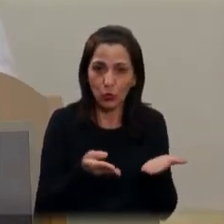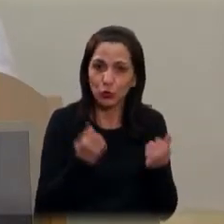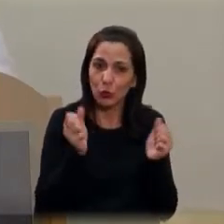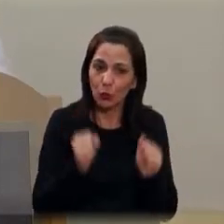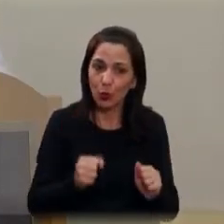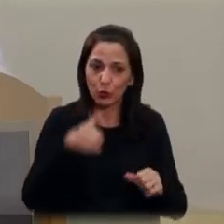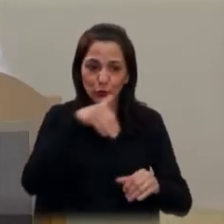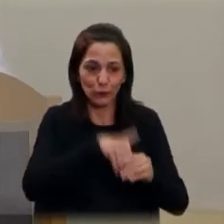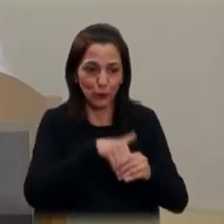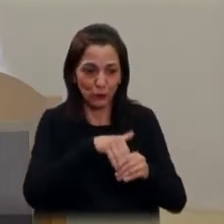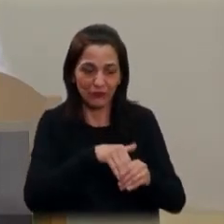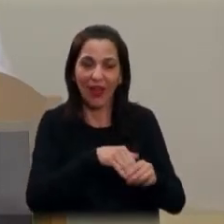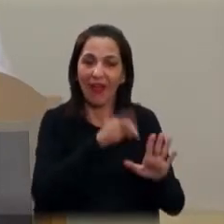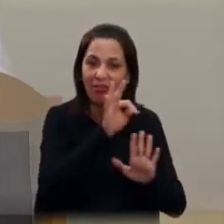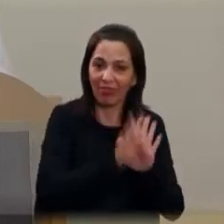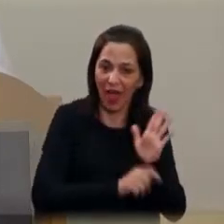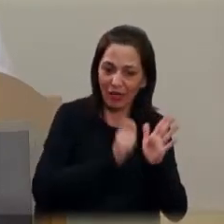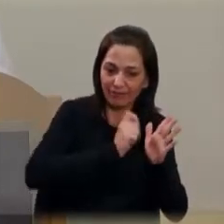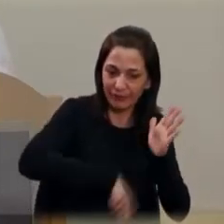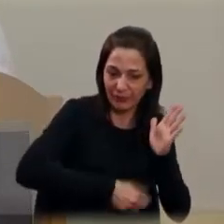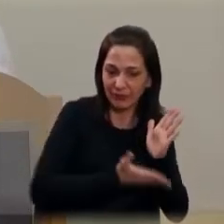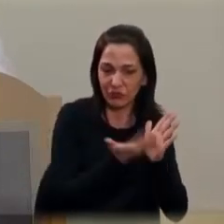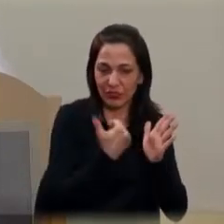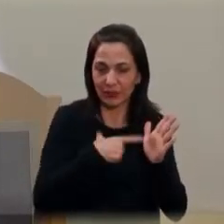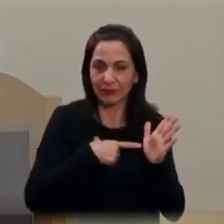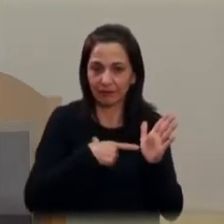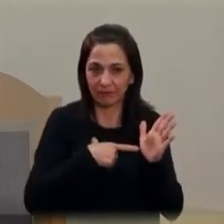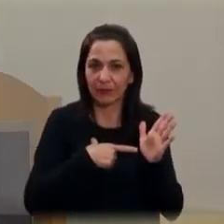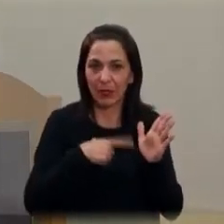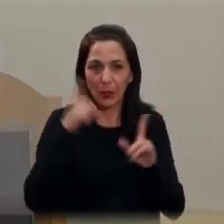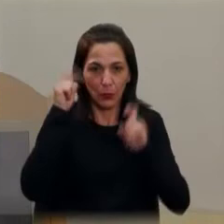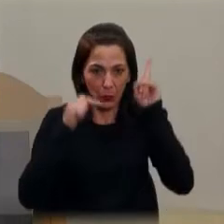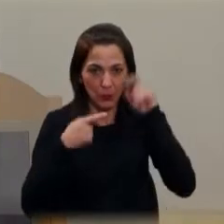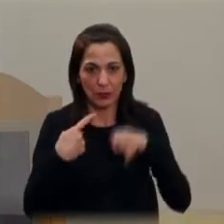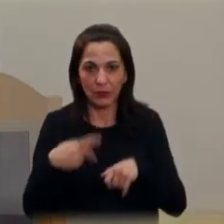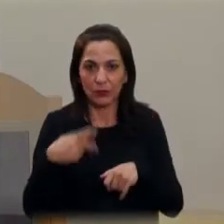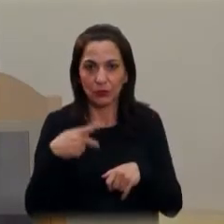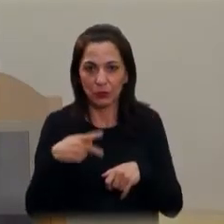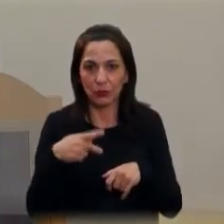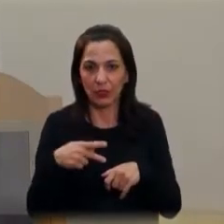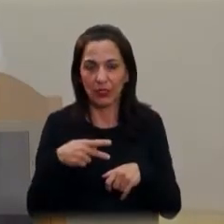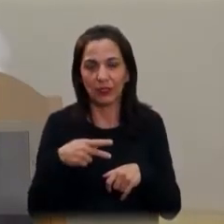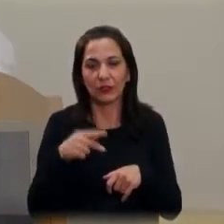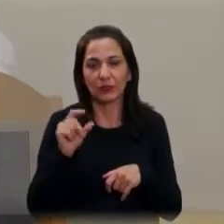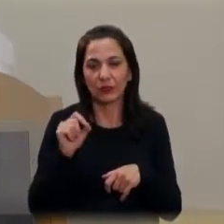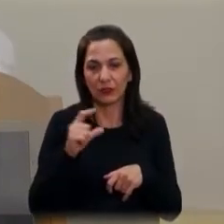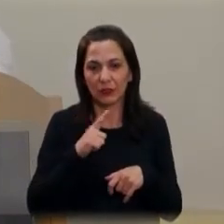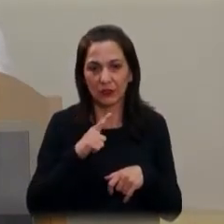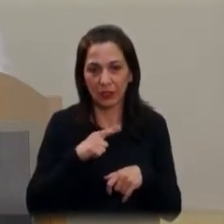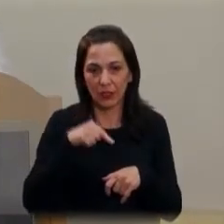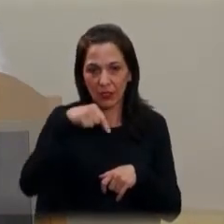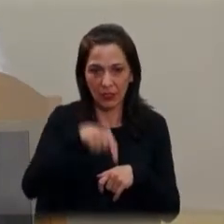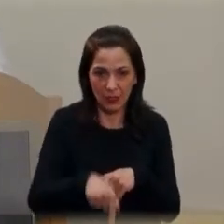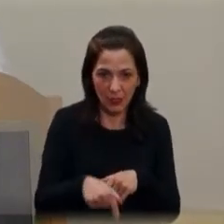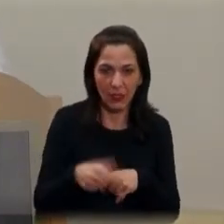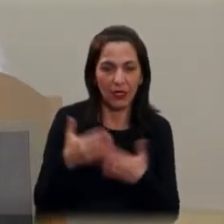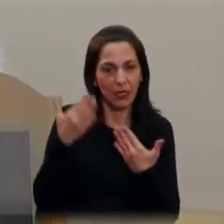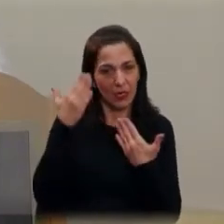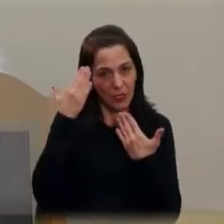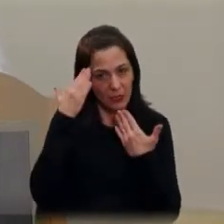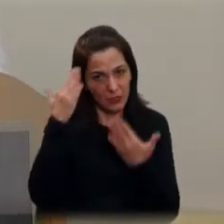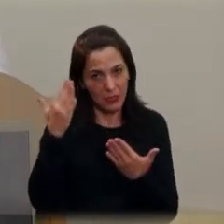essa isenção. Então, aí, a própria preocupação do Grite, de vocês que trouxeram até aqui a nossa casa, foi